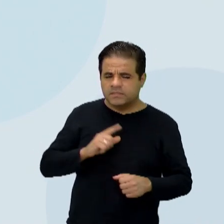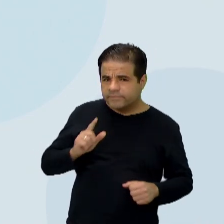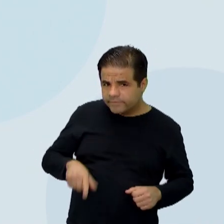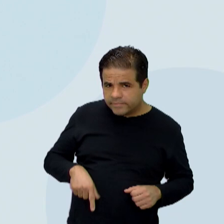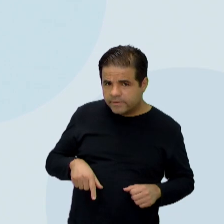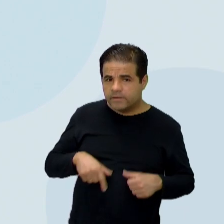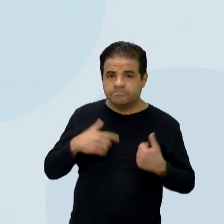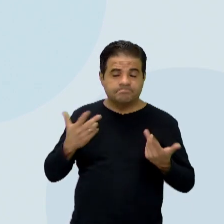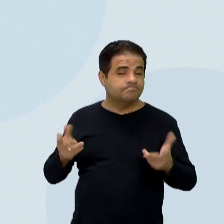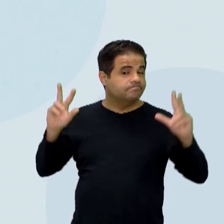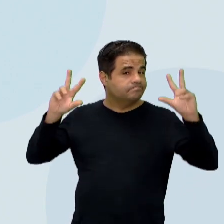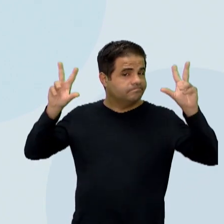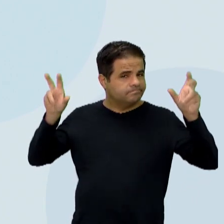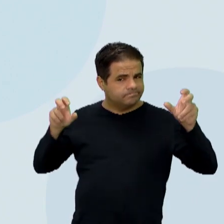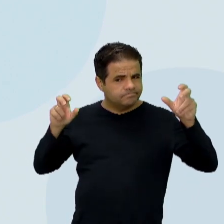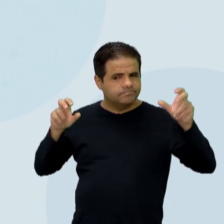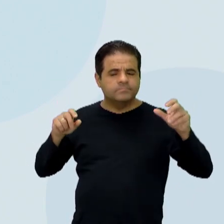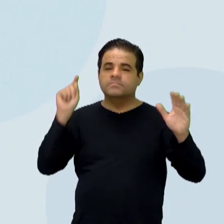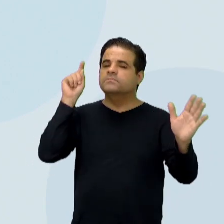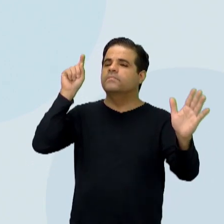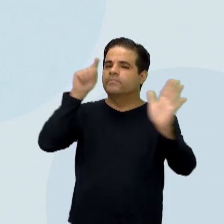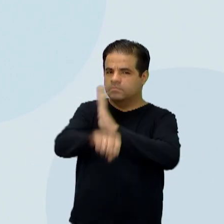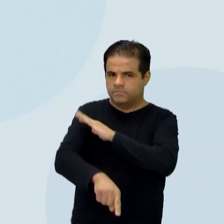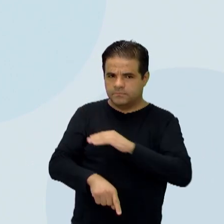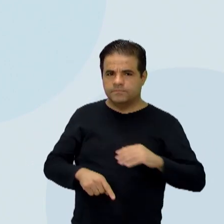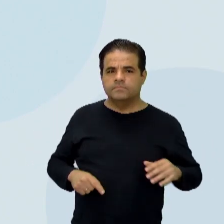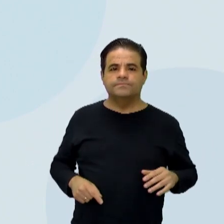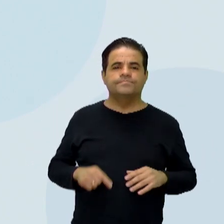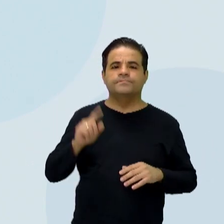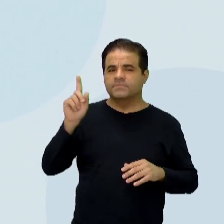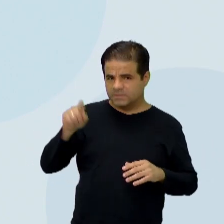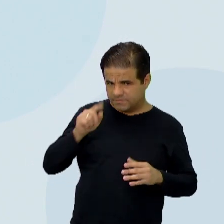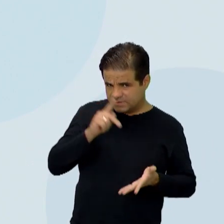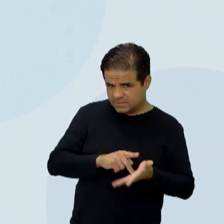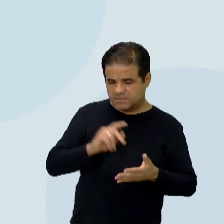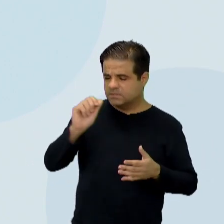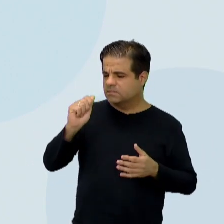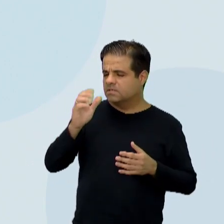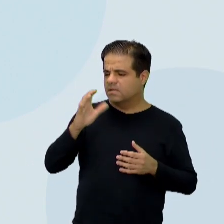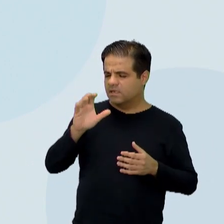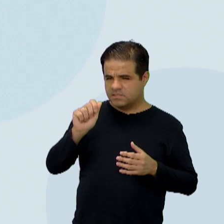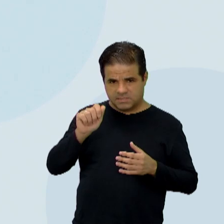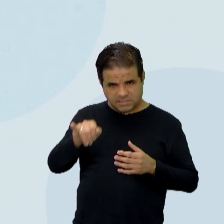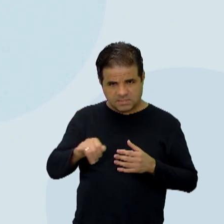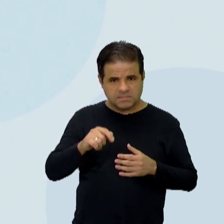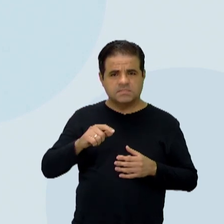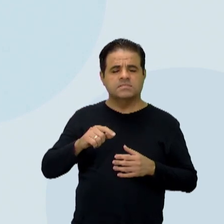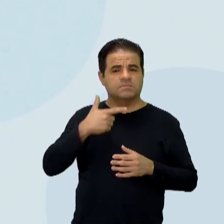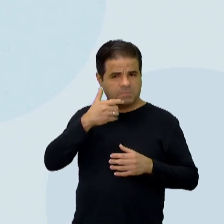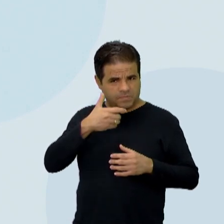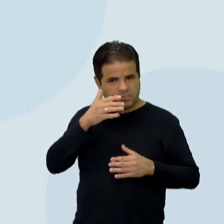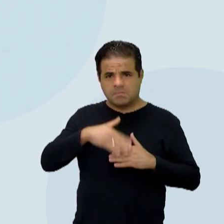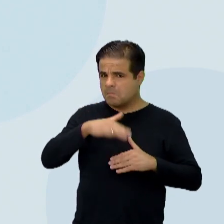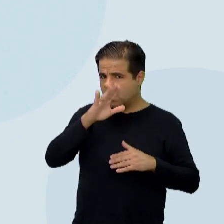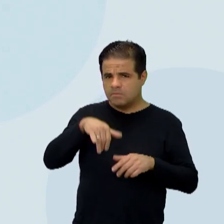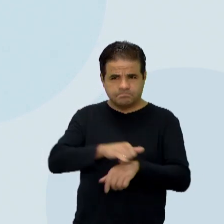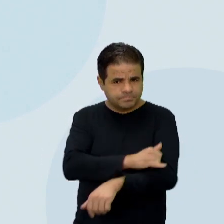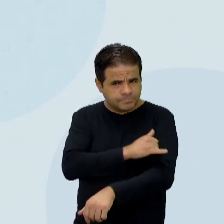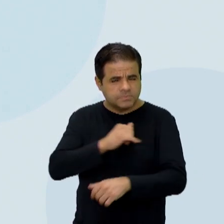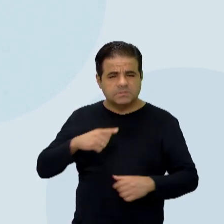existem? Olha, o título do texto é uma pergunta. É verdade que o açaí é uma das frutas mais calóricas que